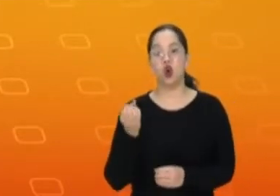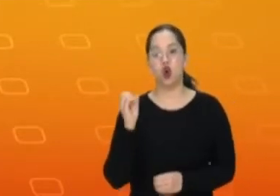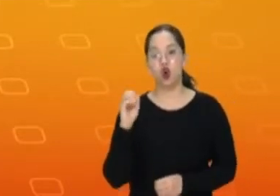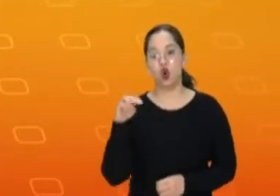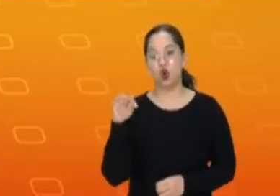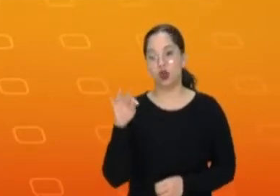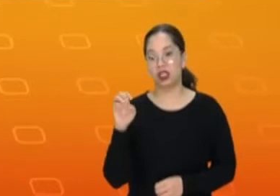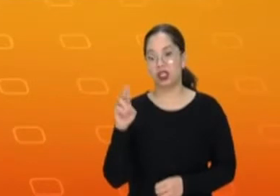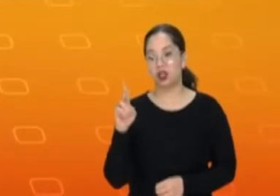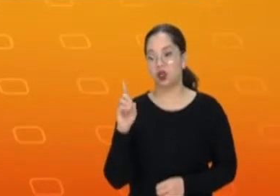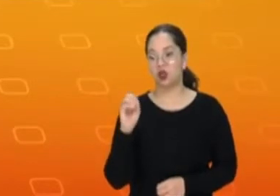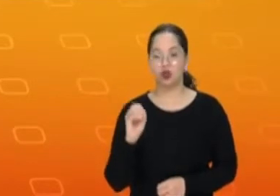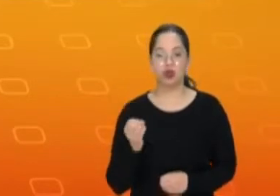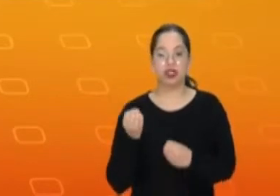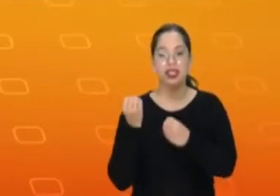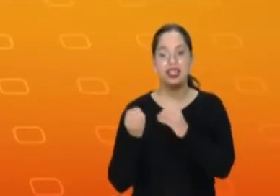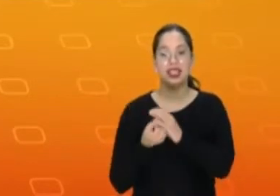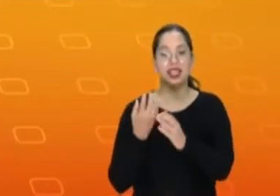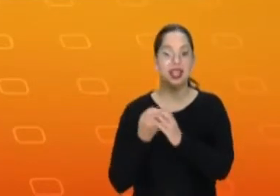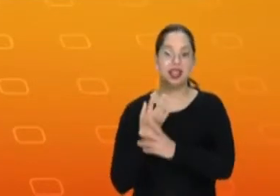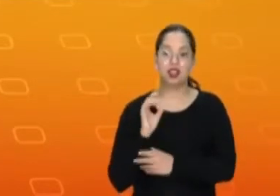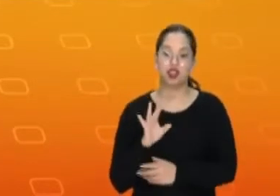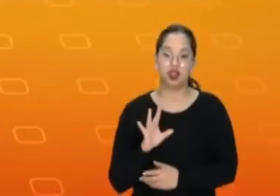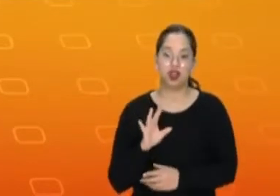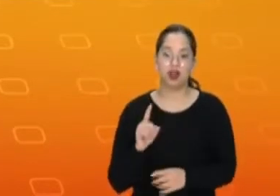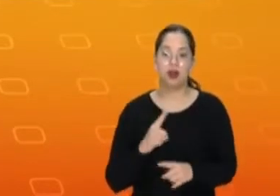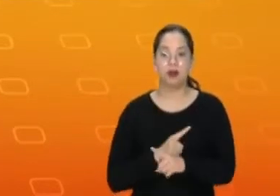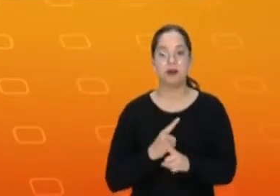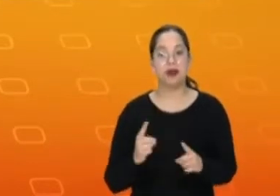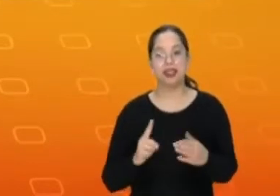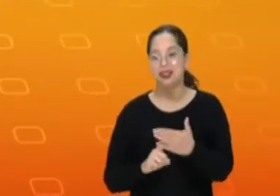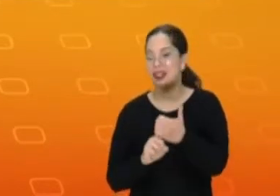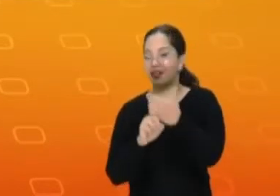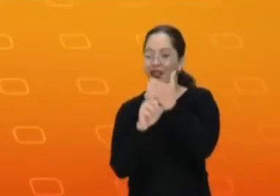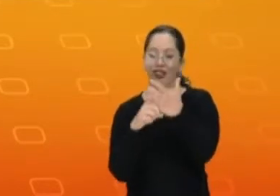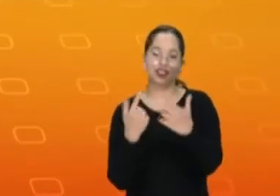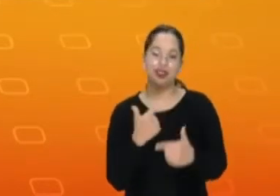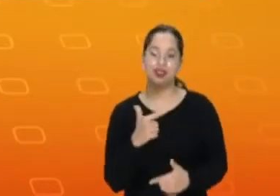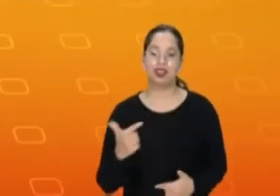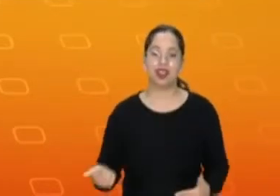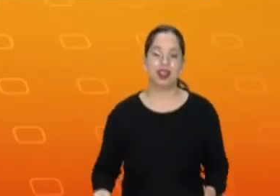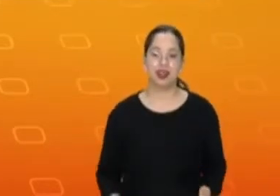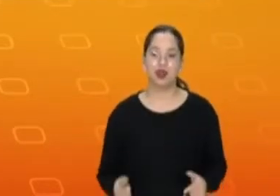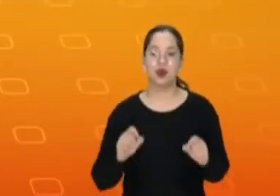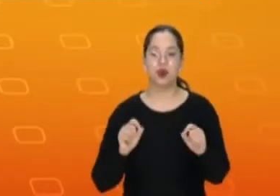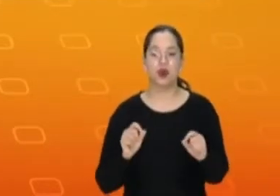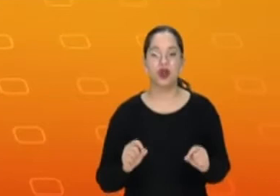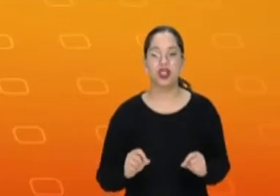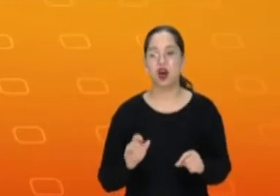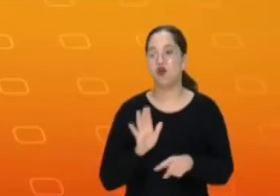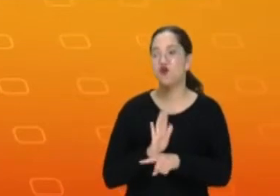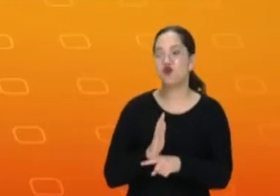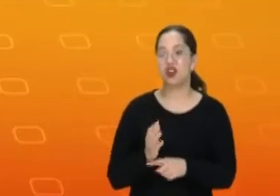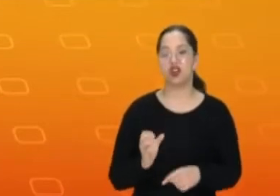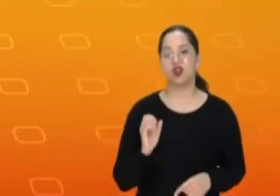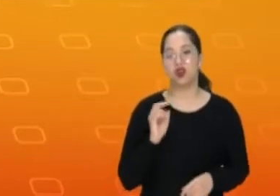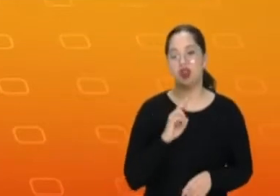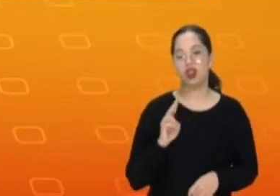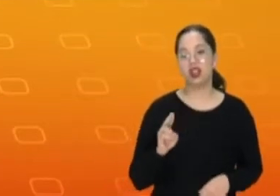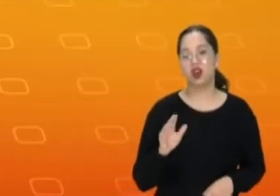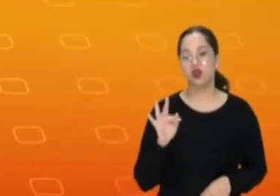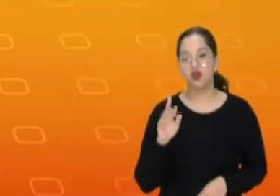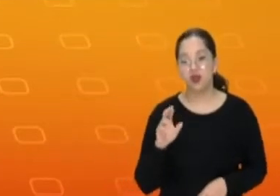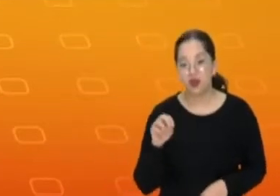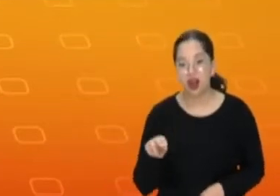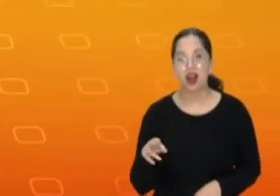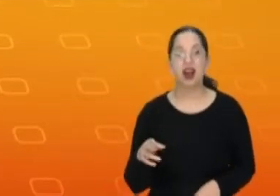parte de tecnologia, da parte técnica, né? De tipo, o que é um vídeo, o que é um frame, o que é frame rate, bit rate,